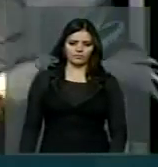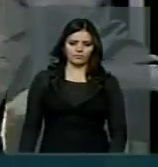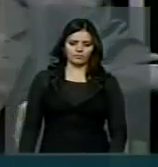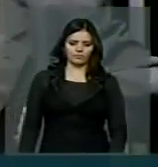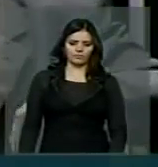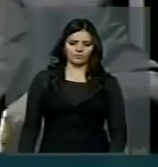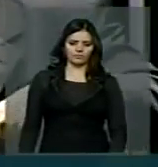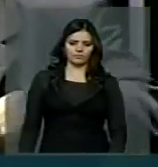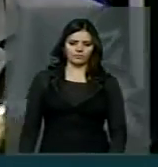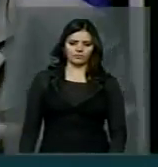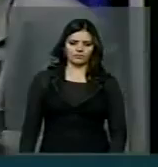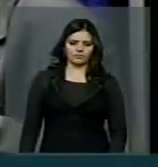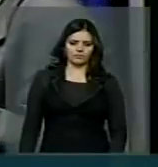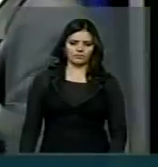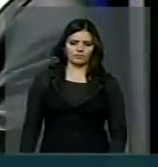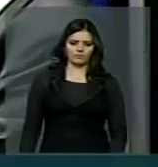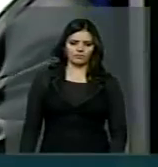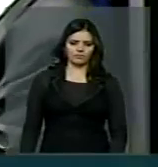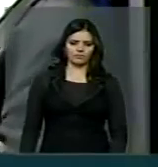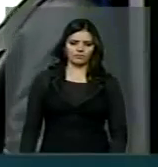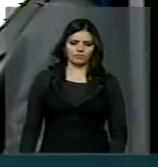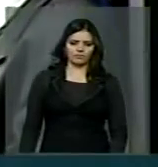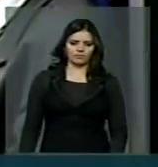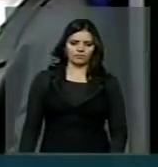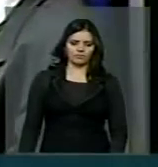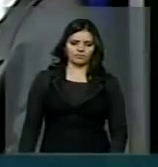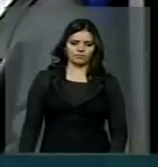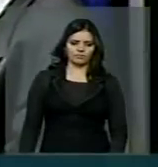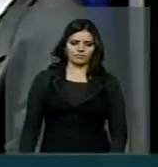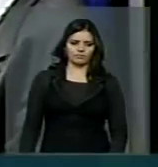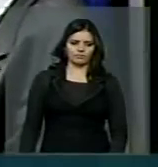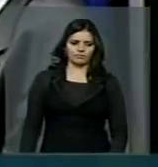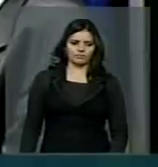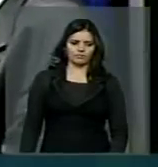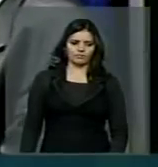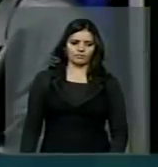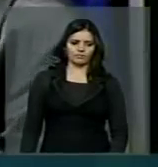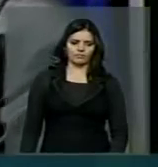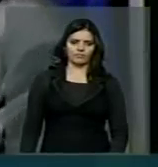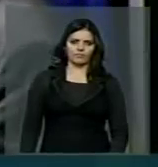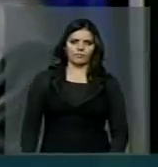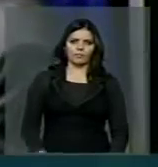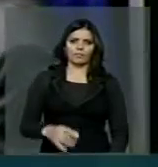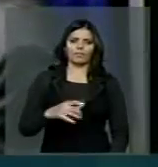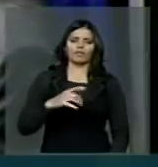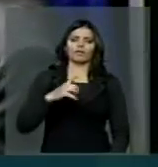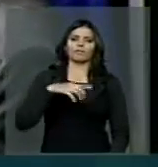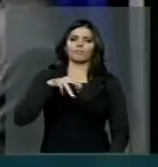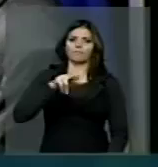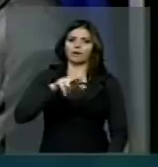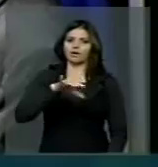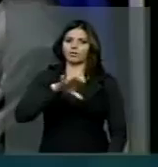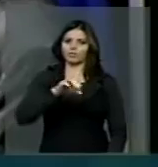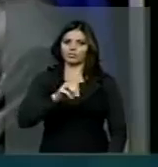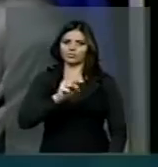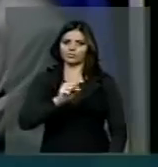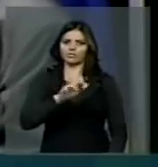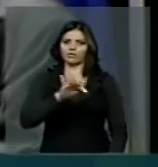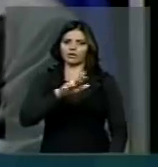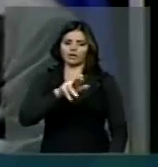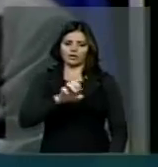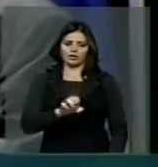tinha em Fernando Lira um dos grandes sustentáculos, Jarbas Vasconcelos, Marcos Freire, e lembro bem de